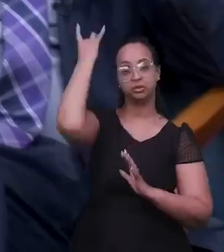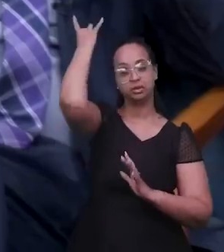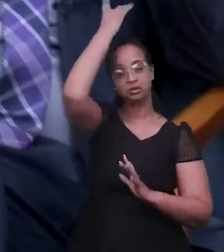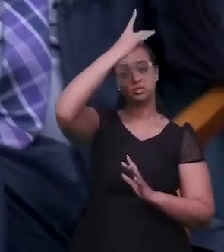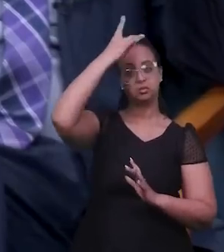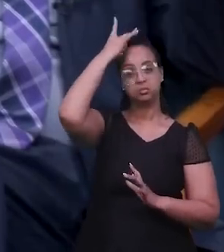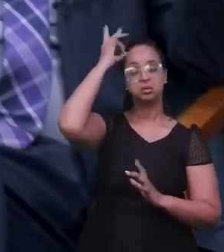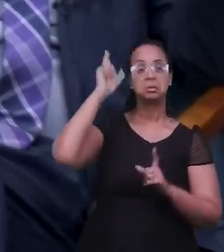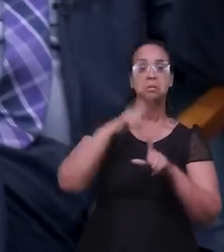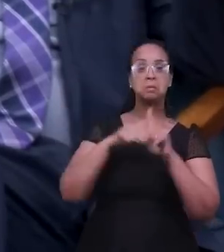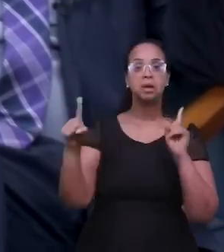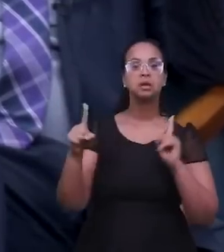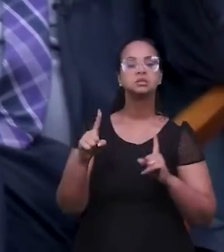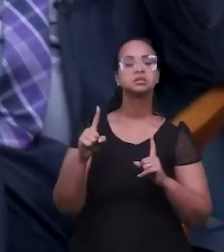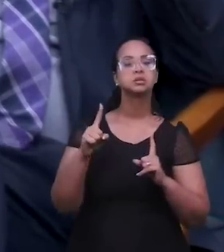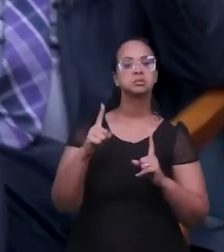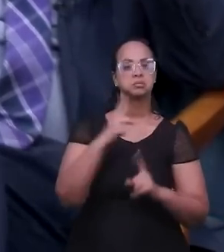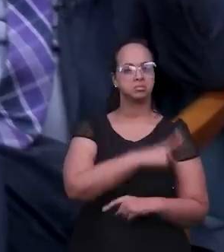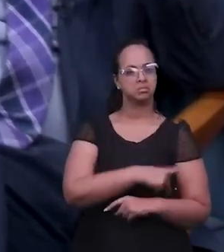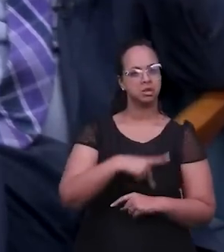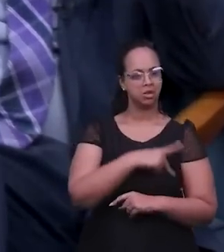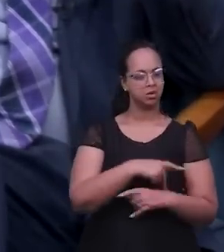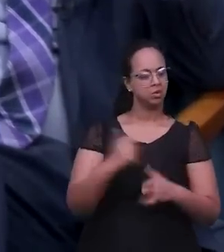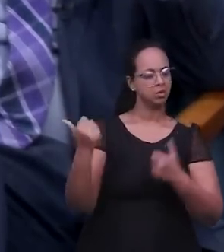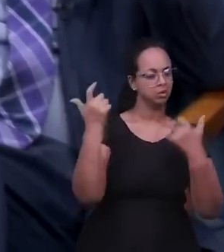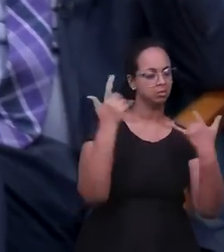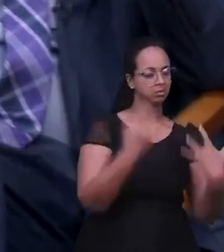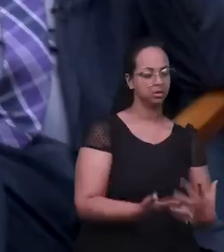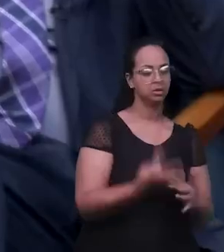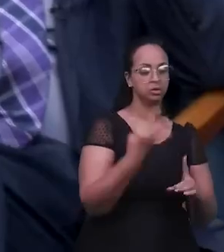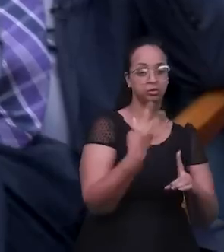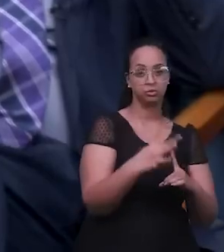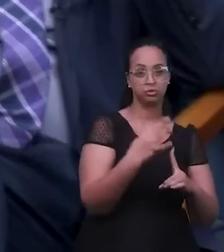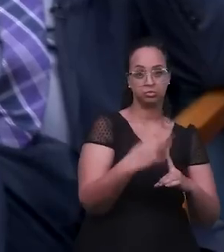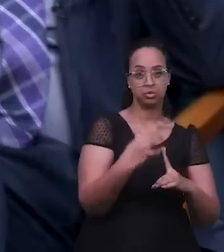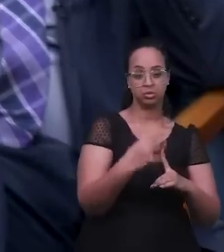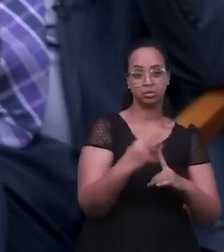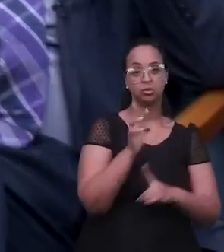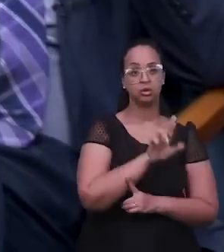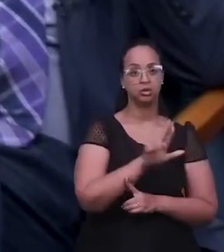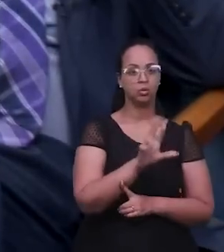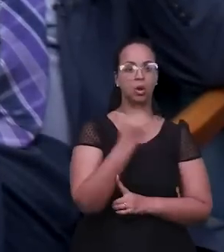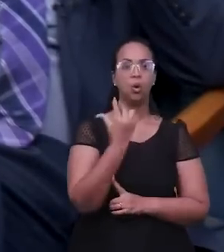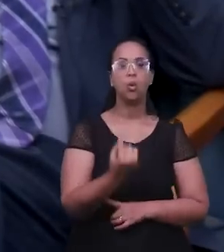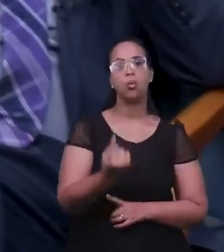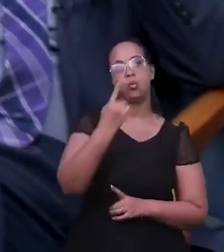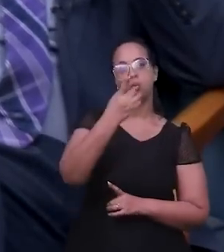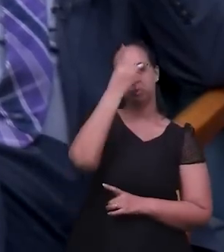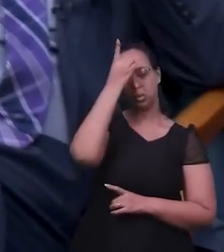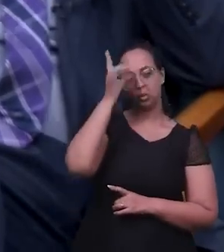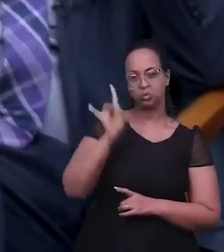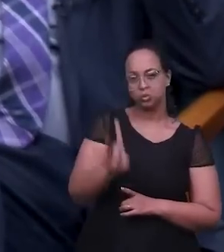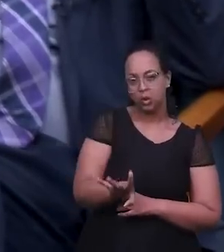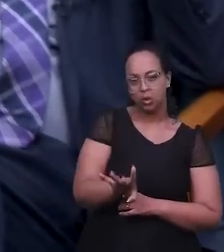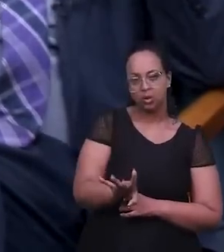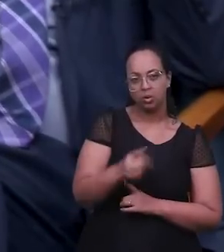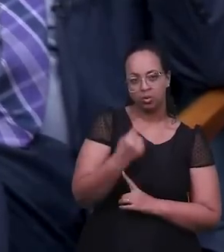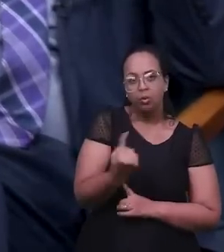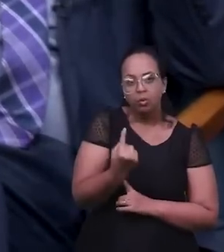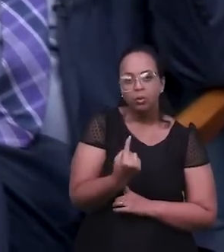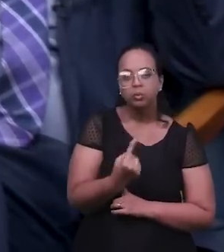é o que provém do Espírito Santo. Mas só que quando Paulo escreve a Timóteo aí, Paulo está se referindo não a um